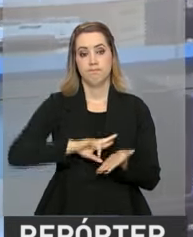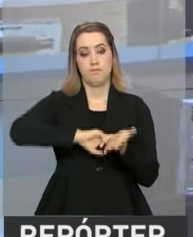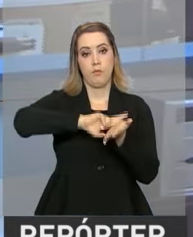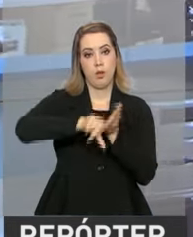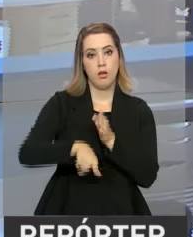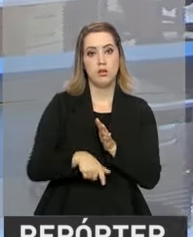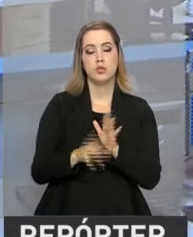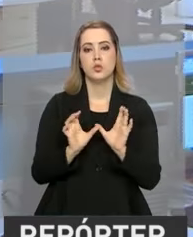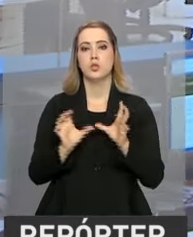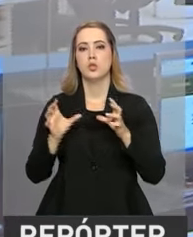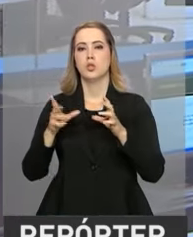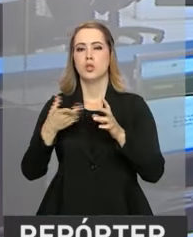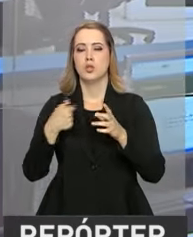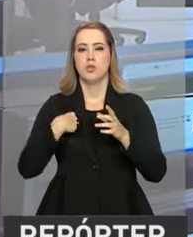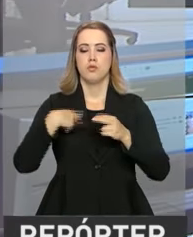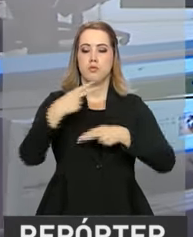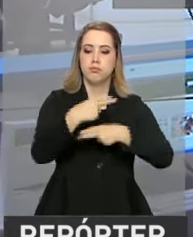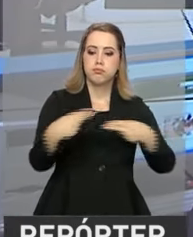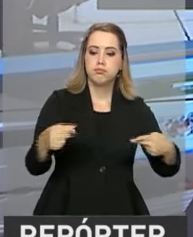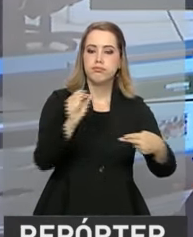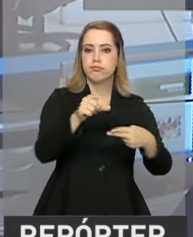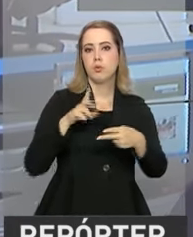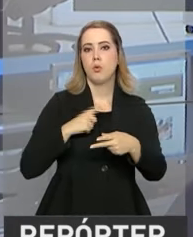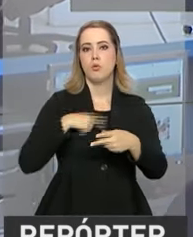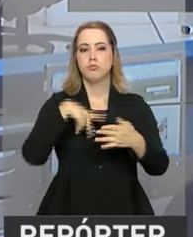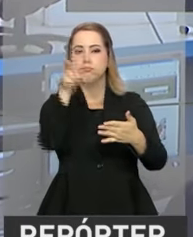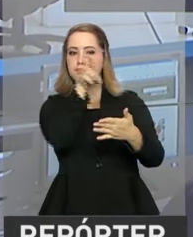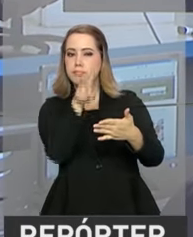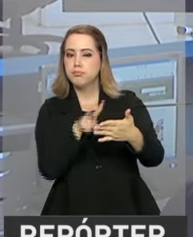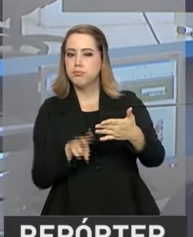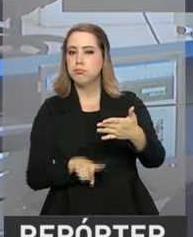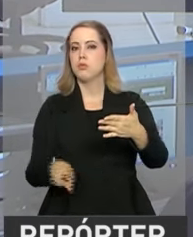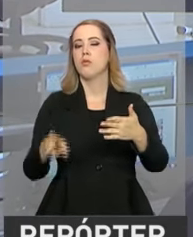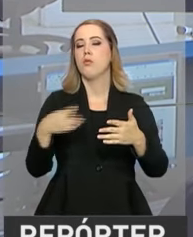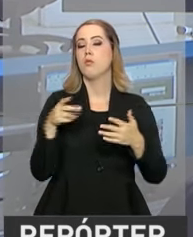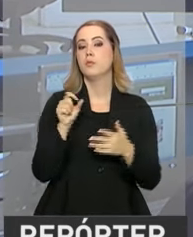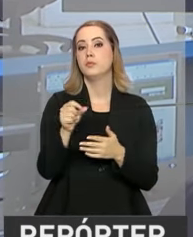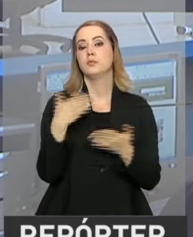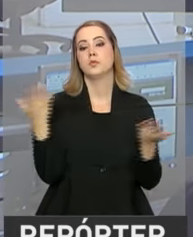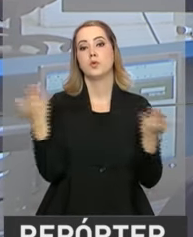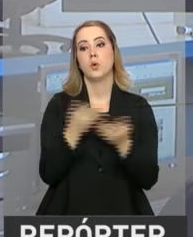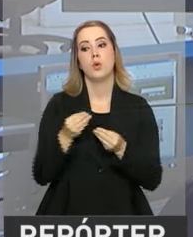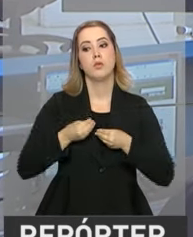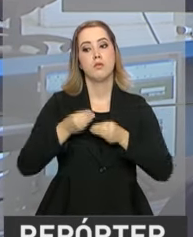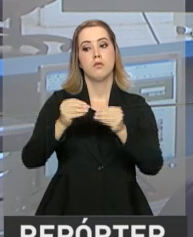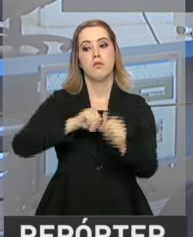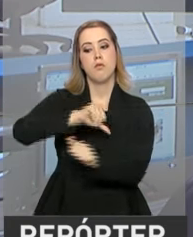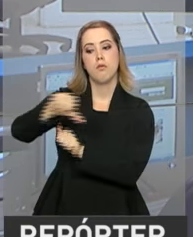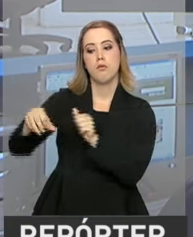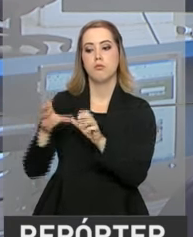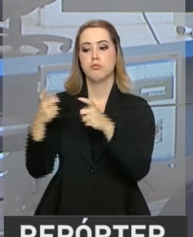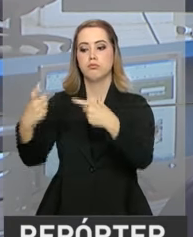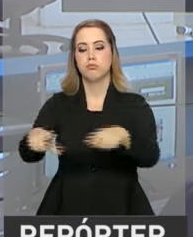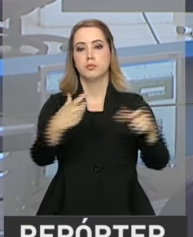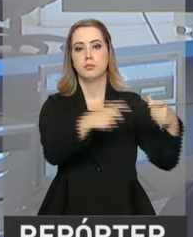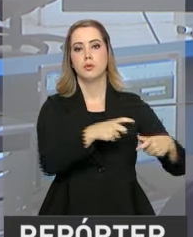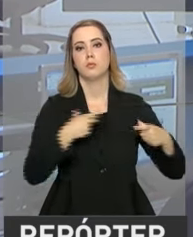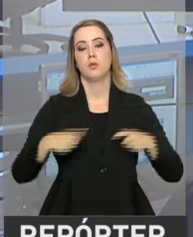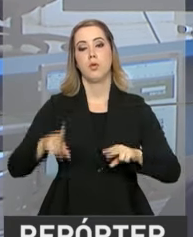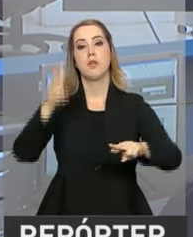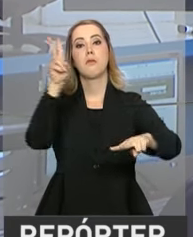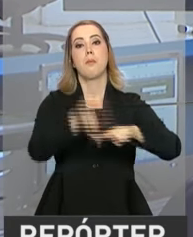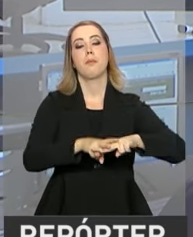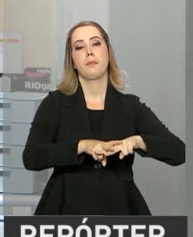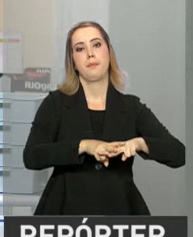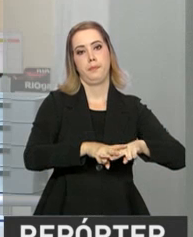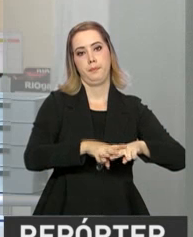inspeção eletrônica usados durante os Jogos Olímpicos e Paralímpicos do Rio vão ser enviados para penitenciárias de todo o país. São aparelhos